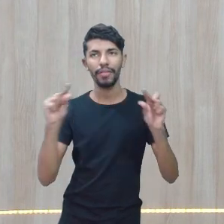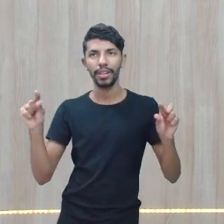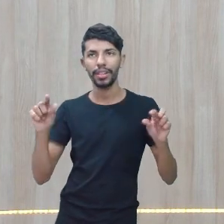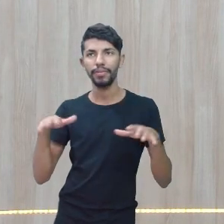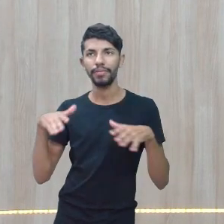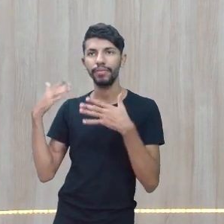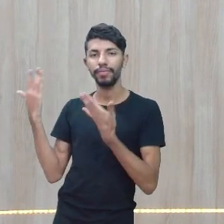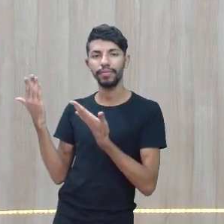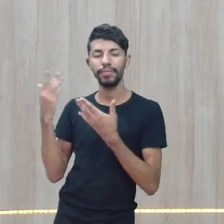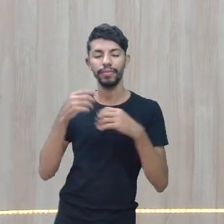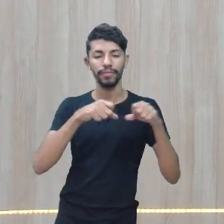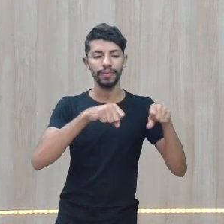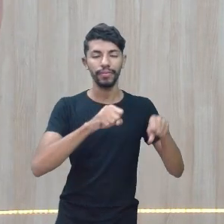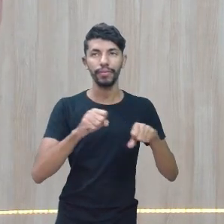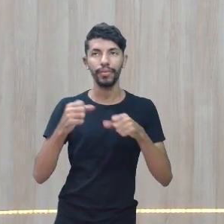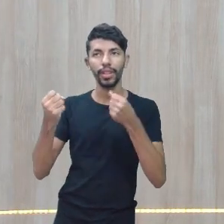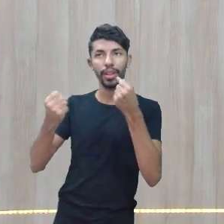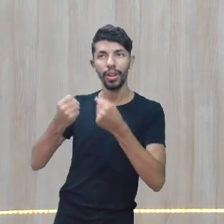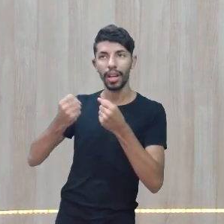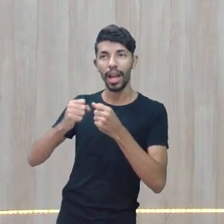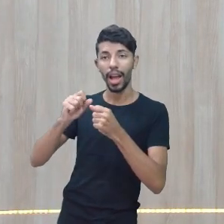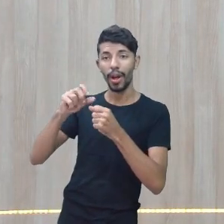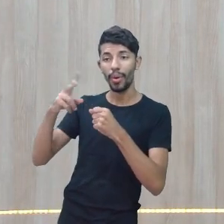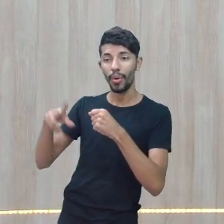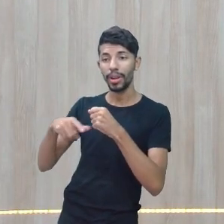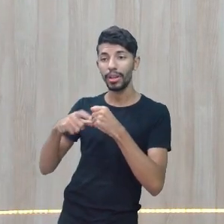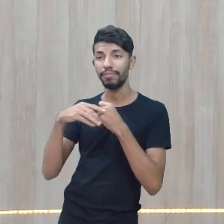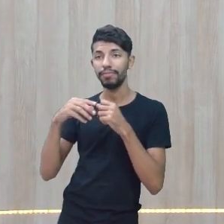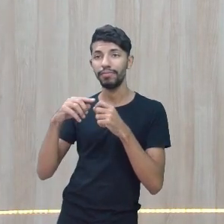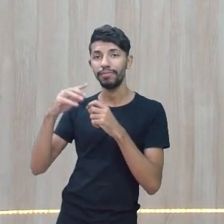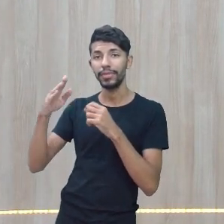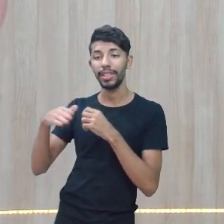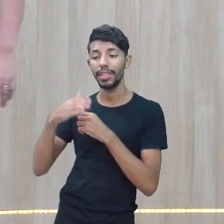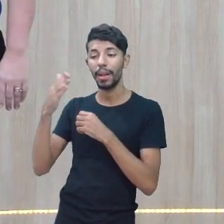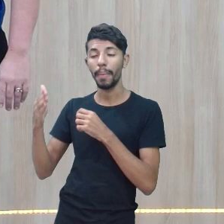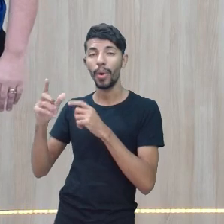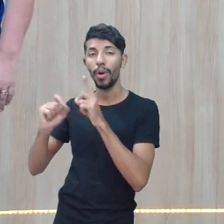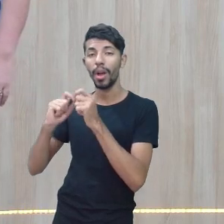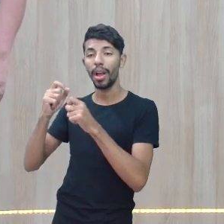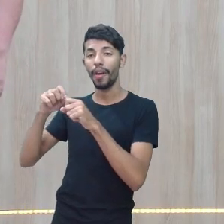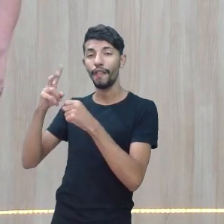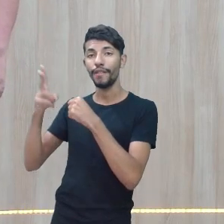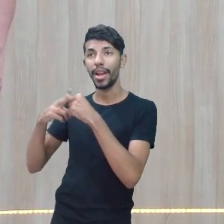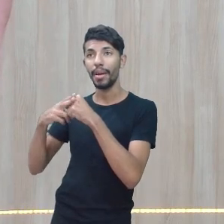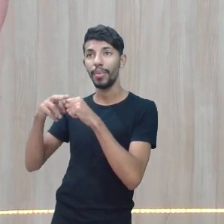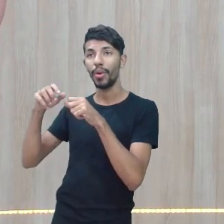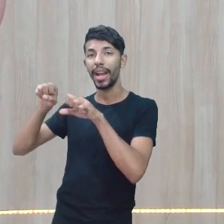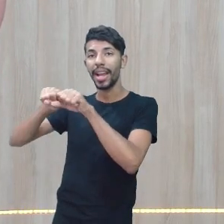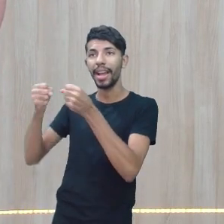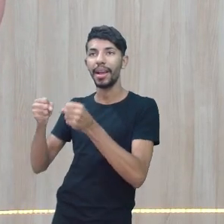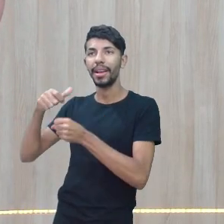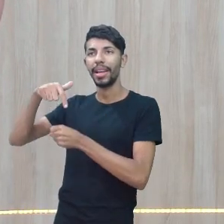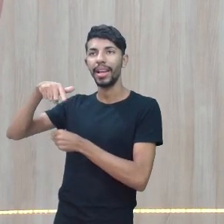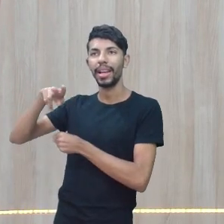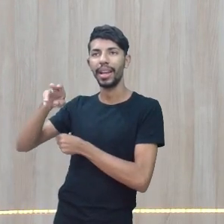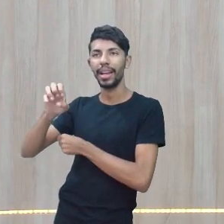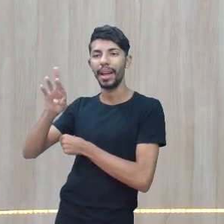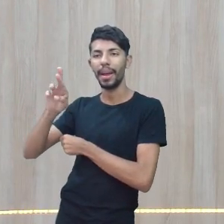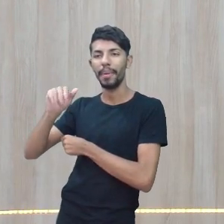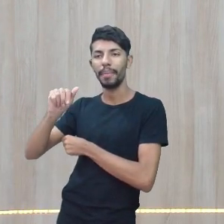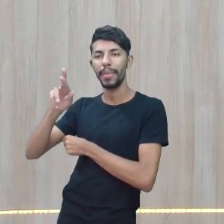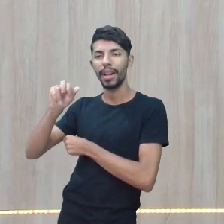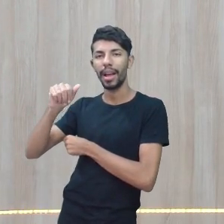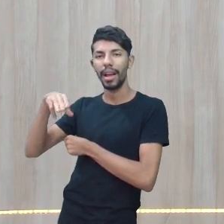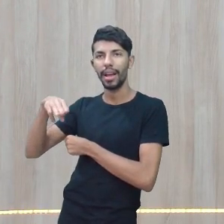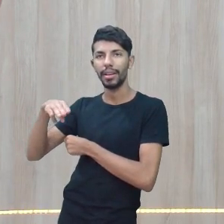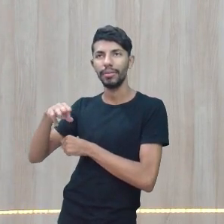ó, quebraram, não é? O verbo fica no plural, por quê? Eles quebraram, tanto o carro quanto a moto, não é? Então,